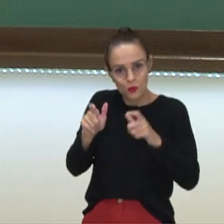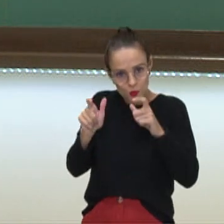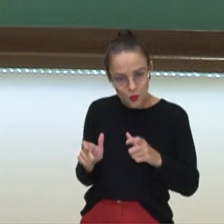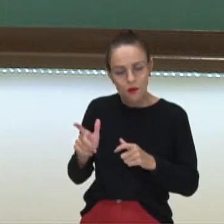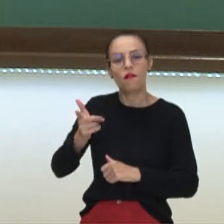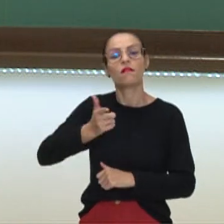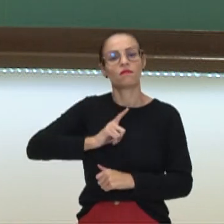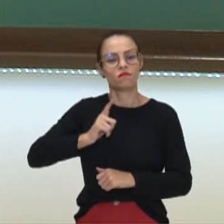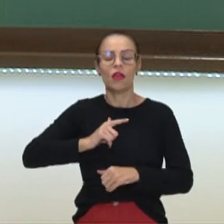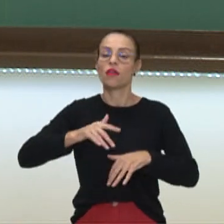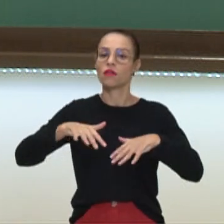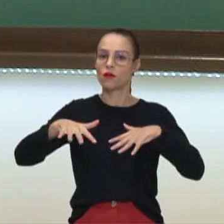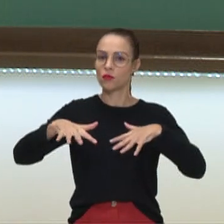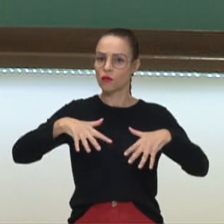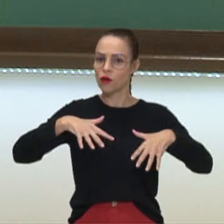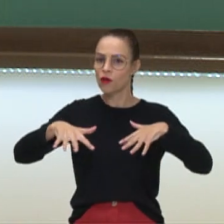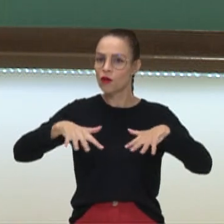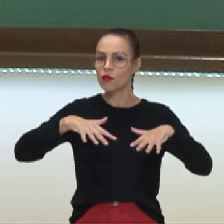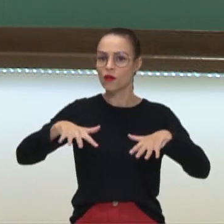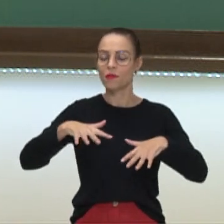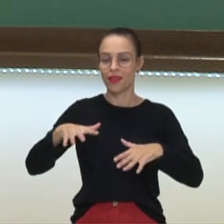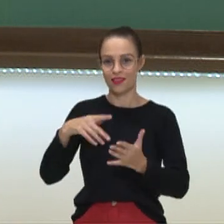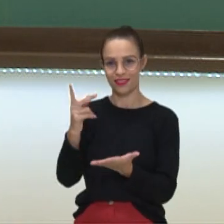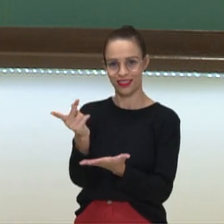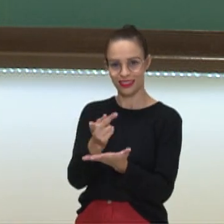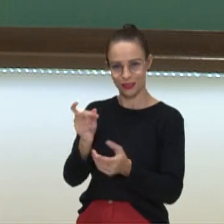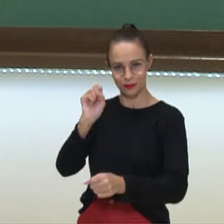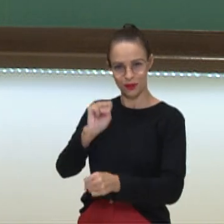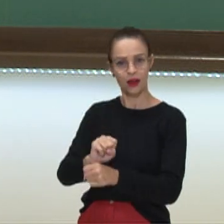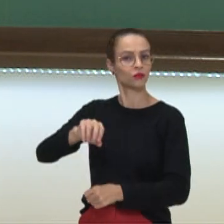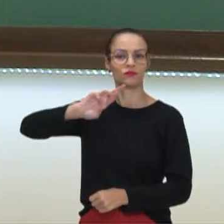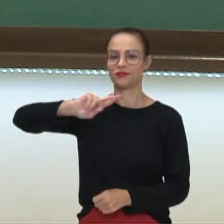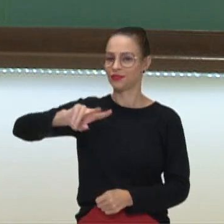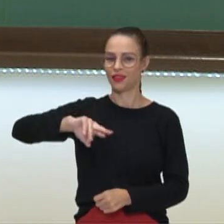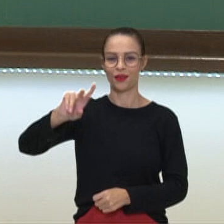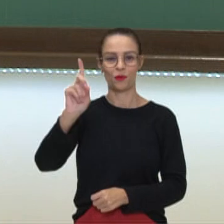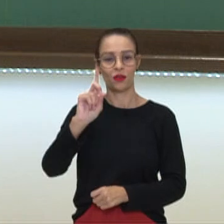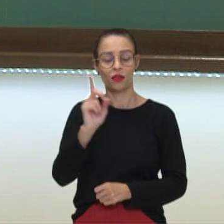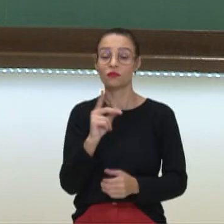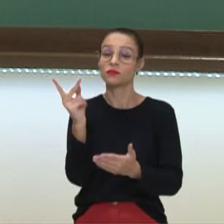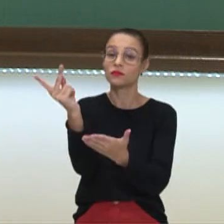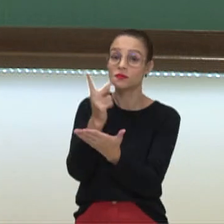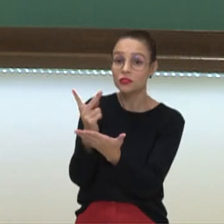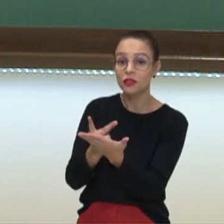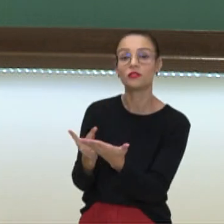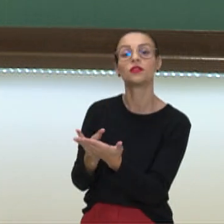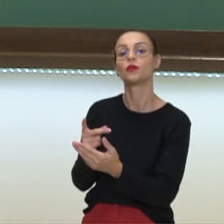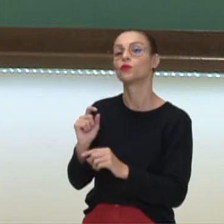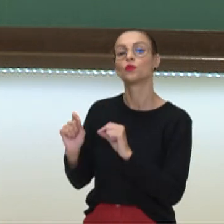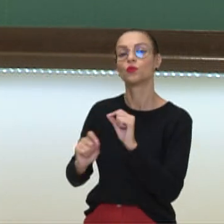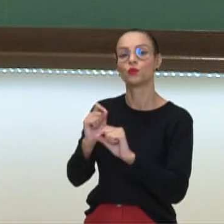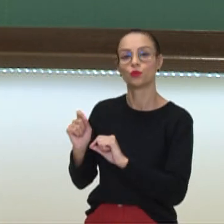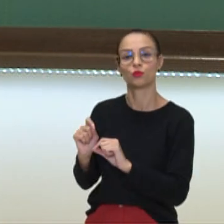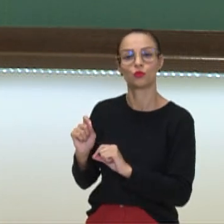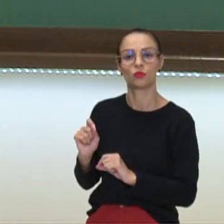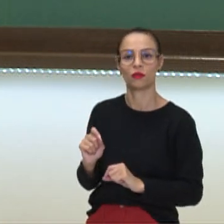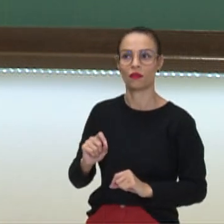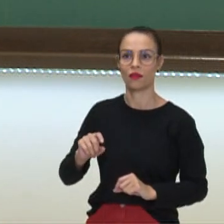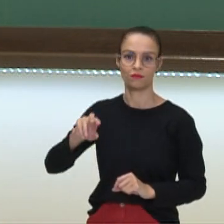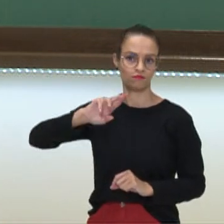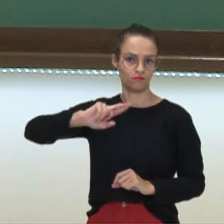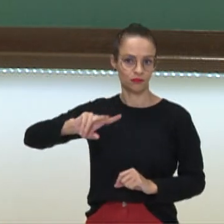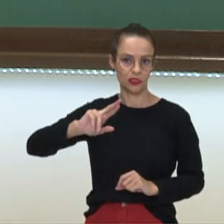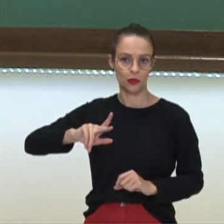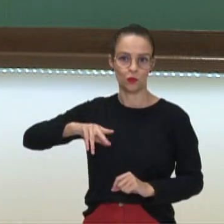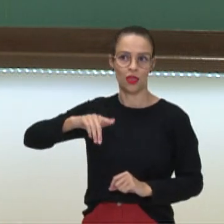esse movimento, né? Que esse desenho não é paradinho, que a figura que está ali representada, por mais que não seja uma